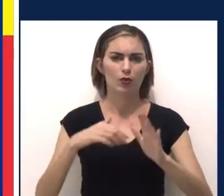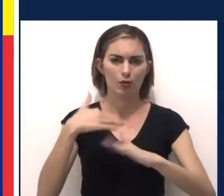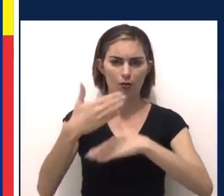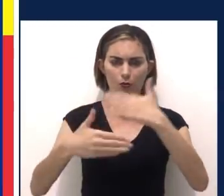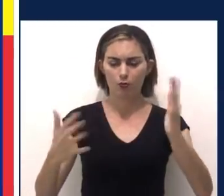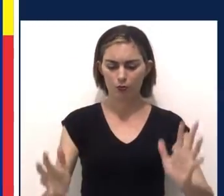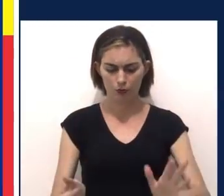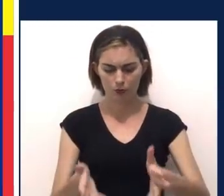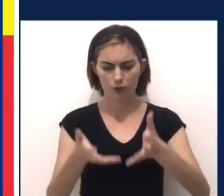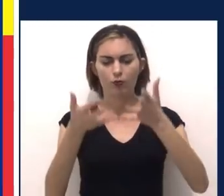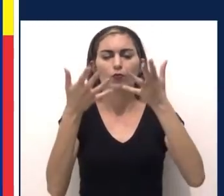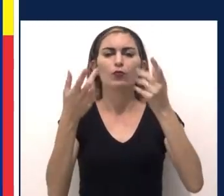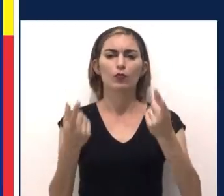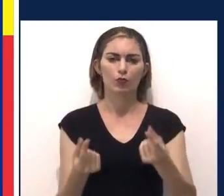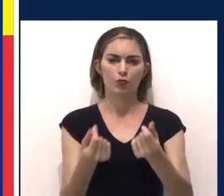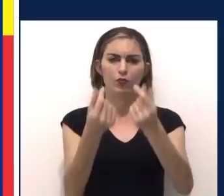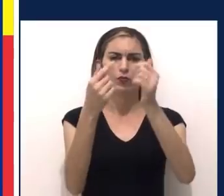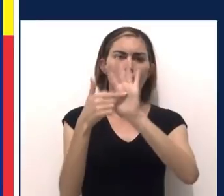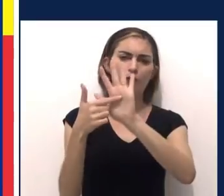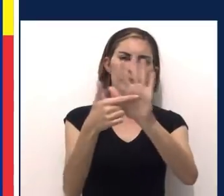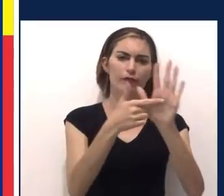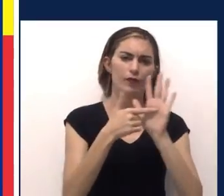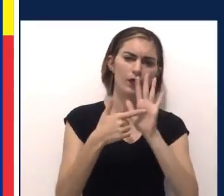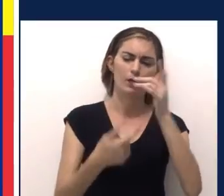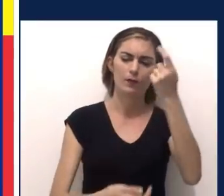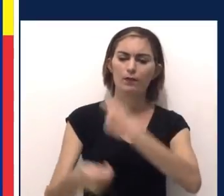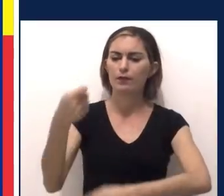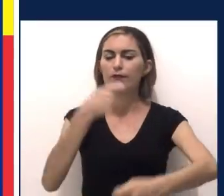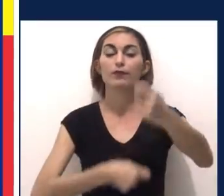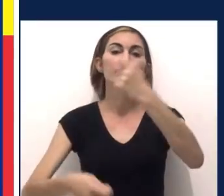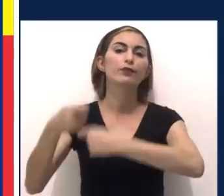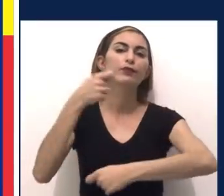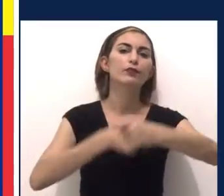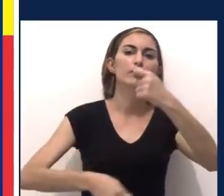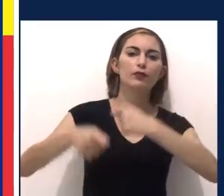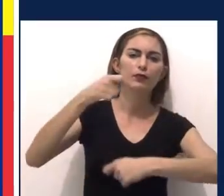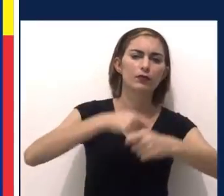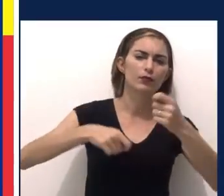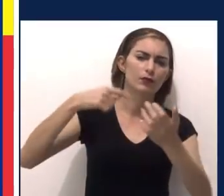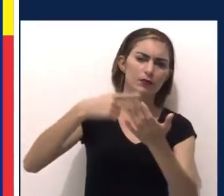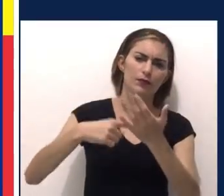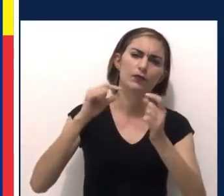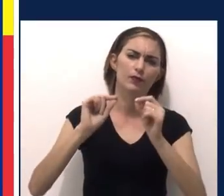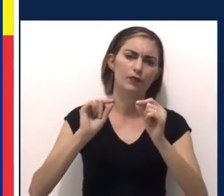cuja prosperidade apresentava o quê?